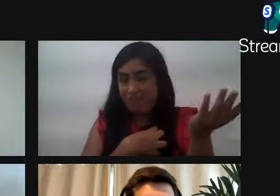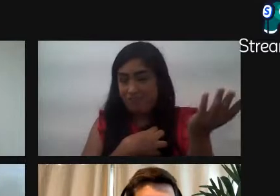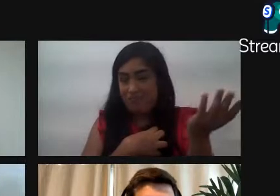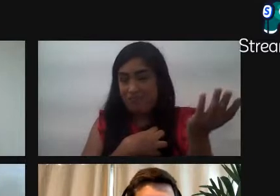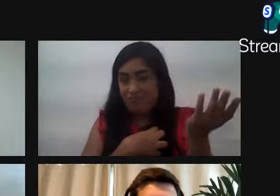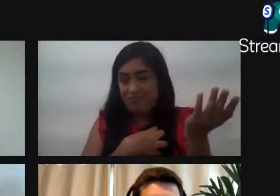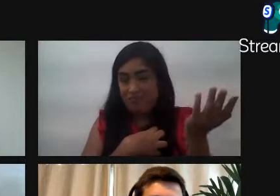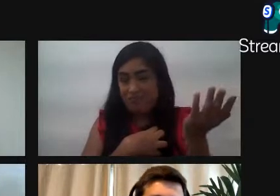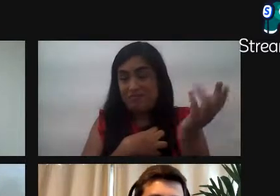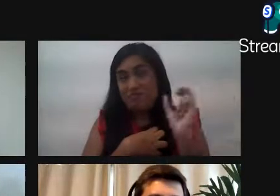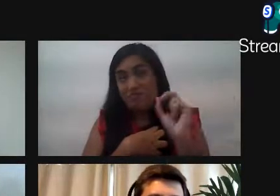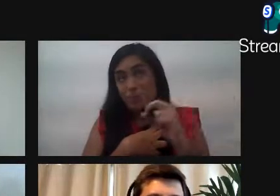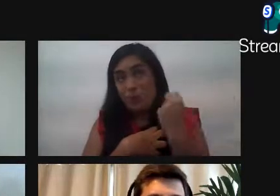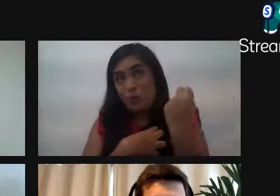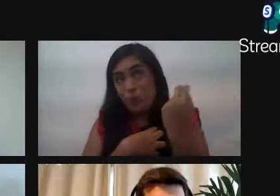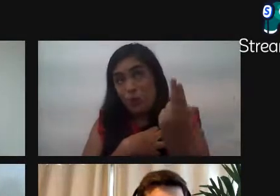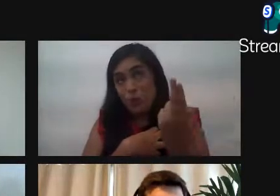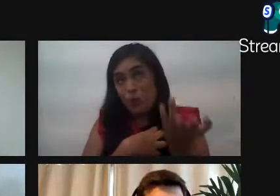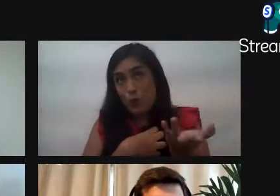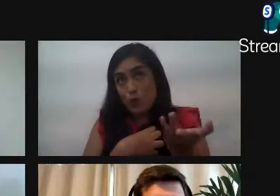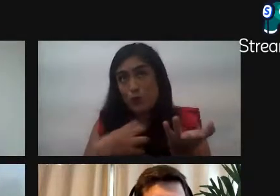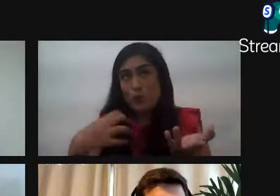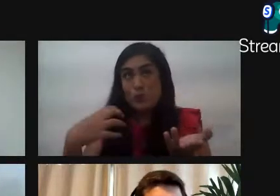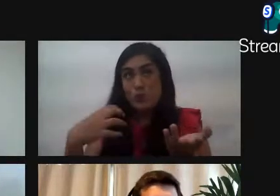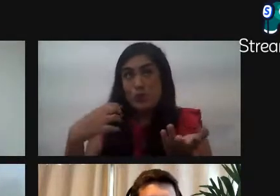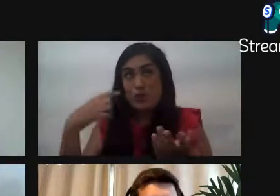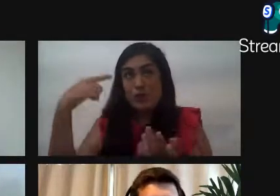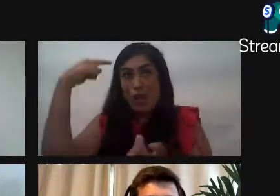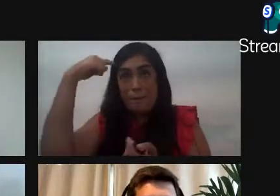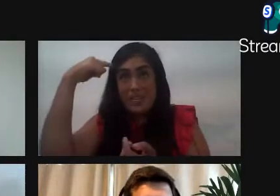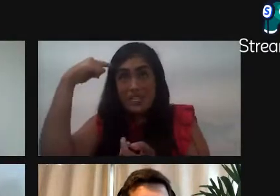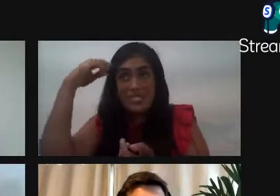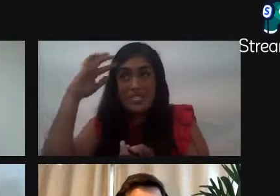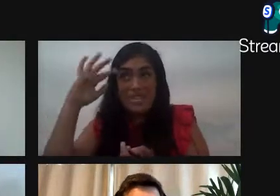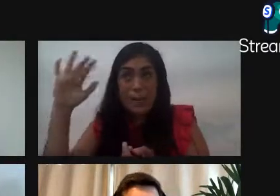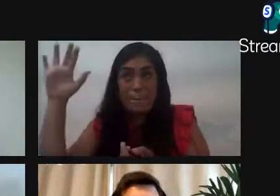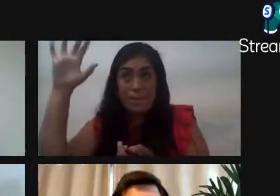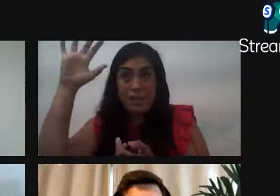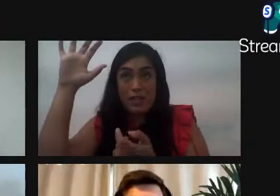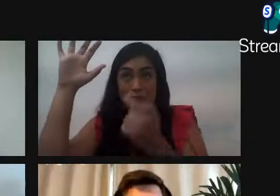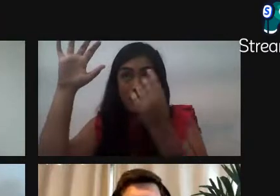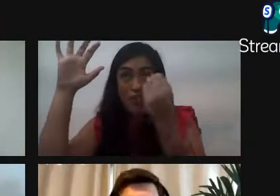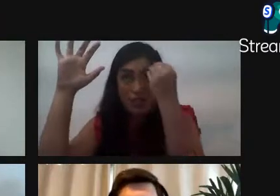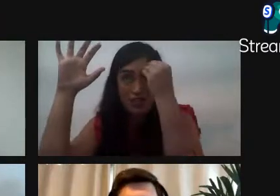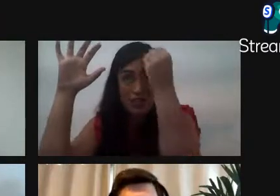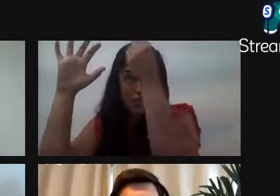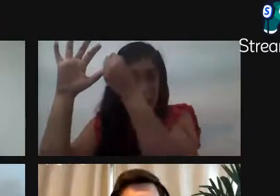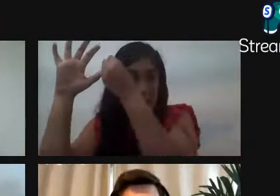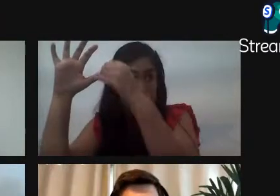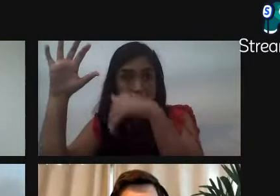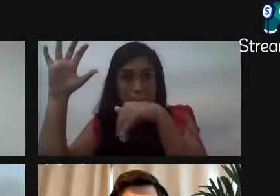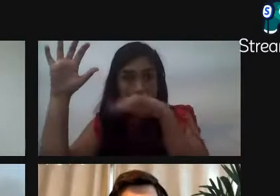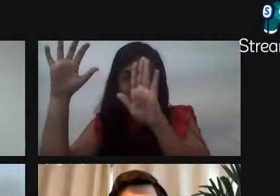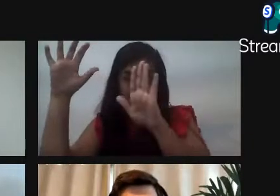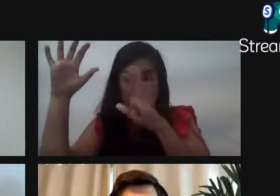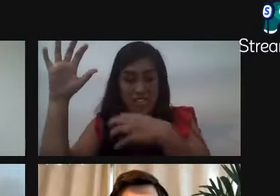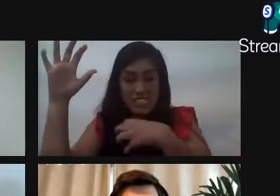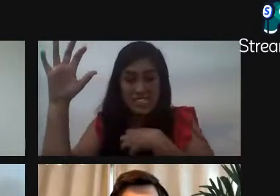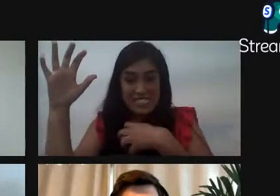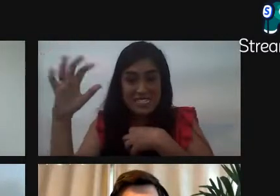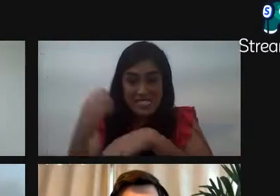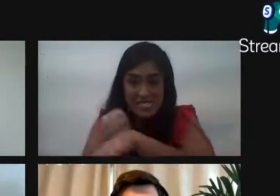darmos uma tendência mais sentimental ao nosso pensamento, e ele faz isso de forma brilhante na obra, dizendo que o poeta é